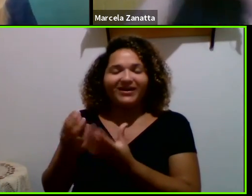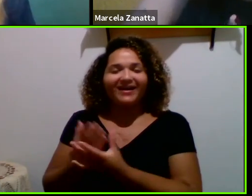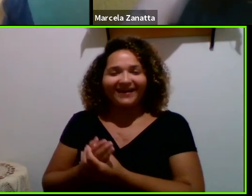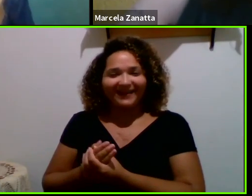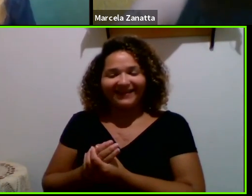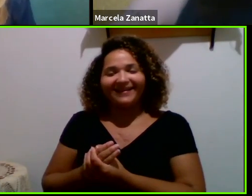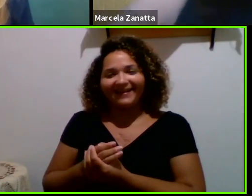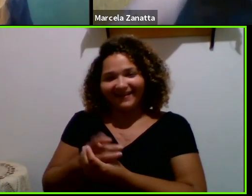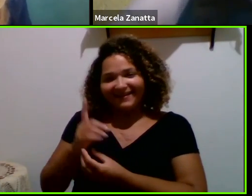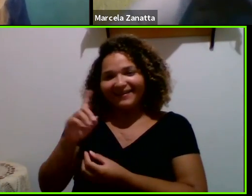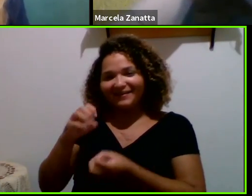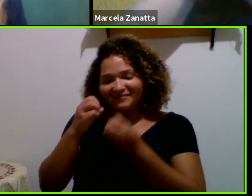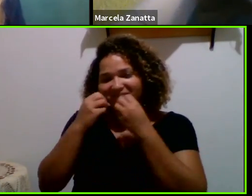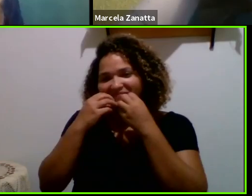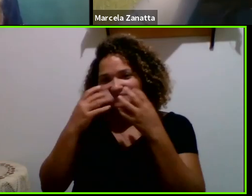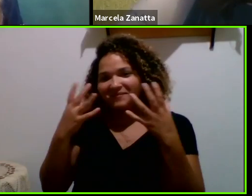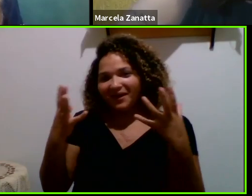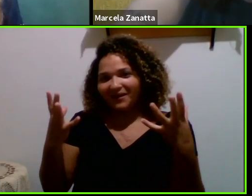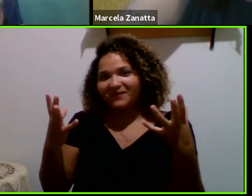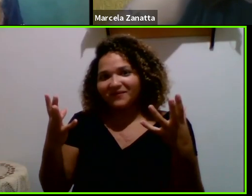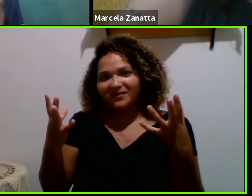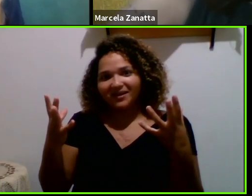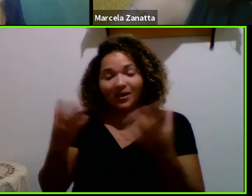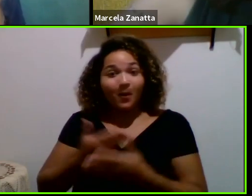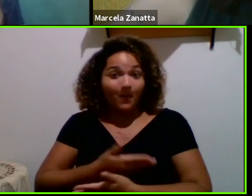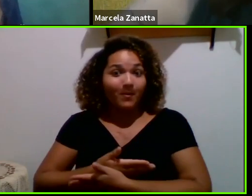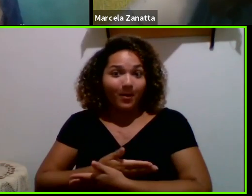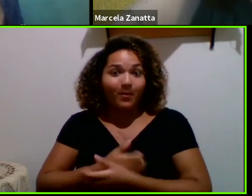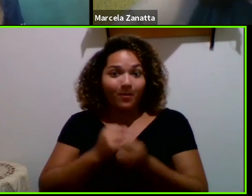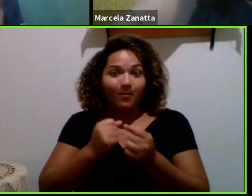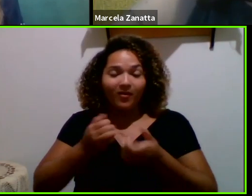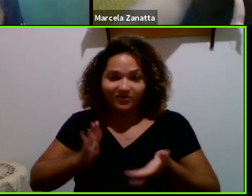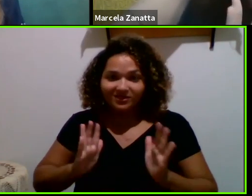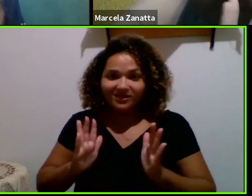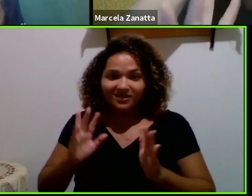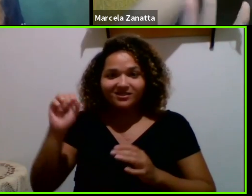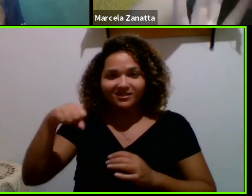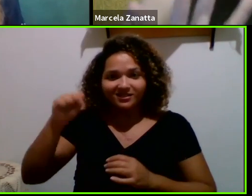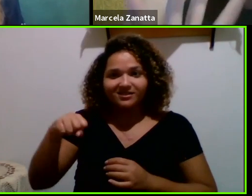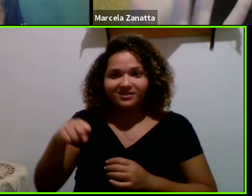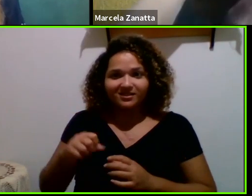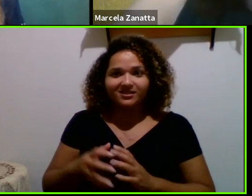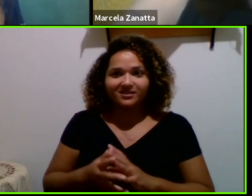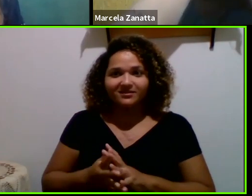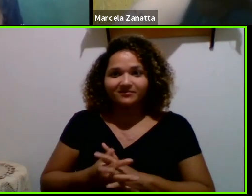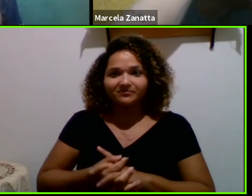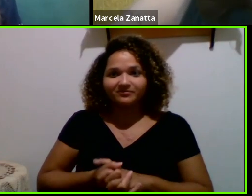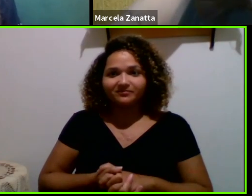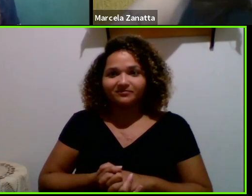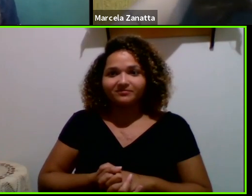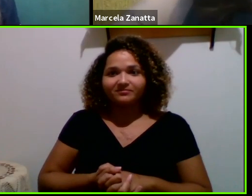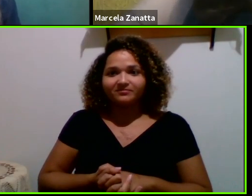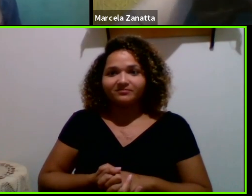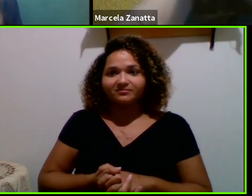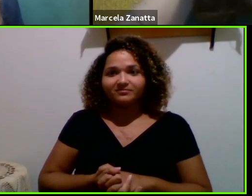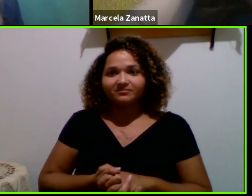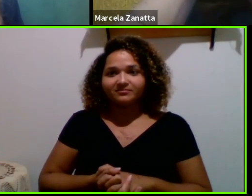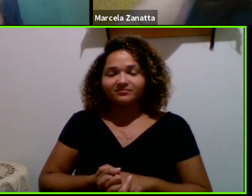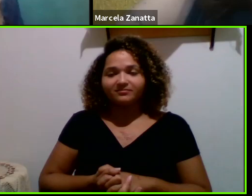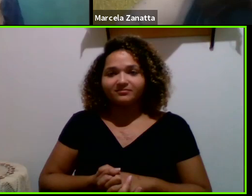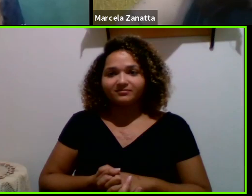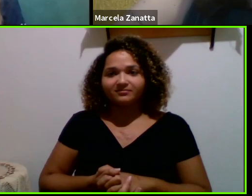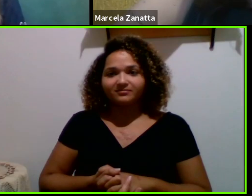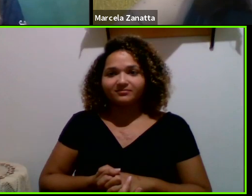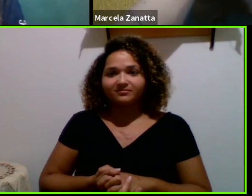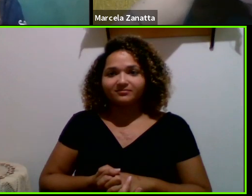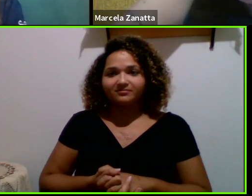Dá, inclusive, para o bebê nascer nessa posição, gente. Algumas mulheres têm um pouco de dificuldade de fazer força assim, 4 apoios, mas quando